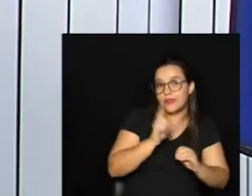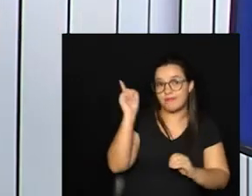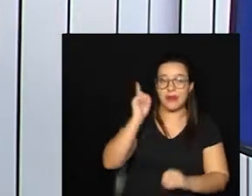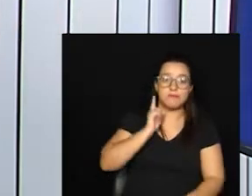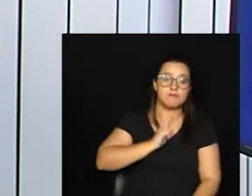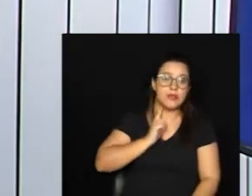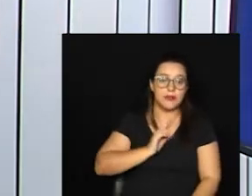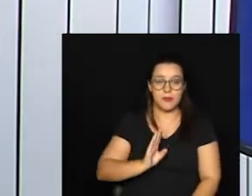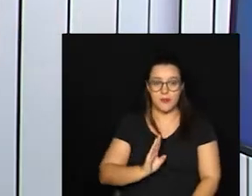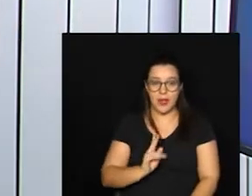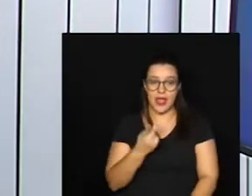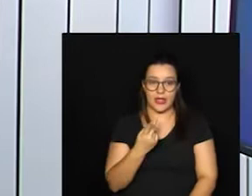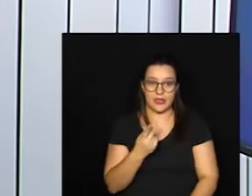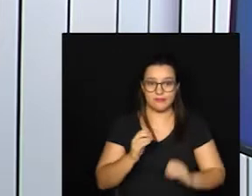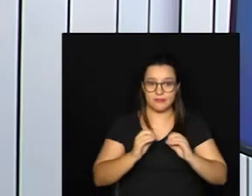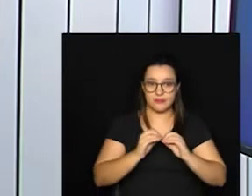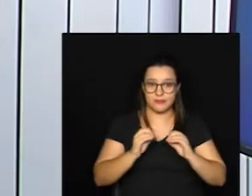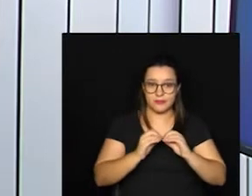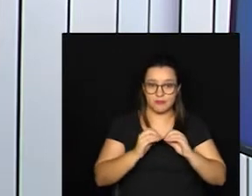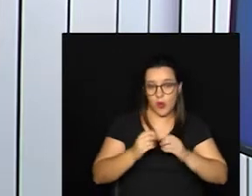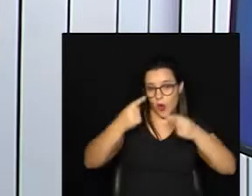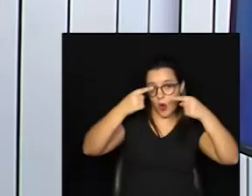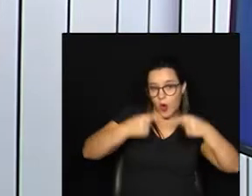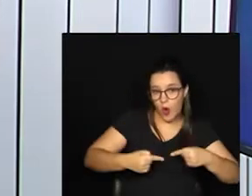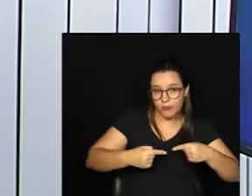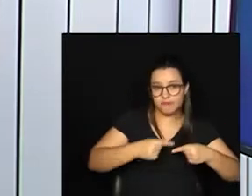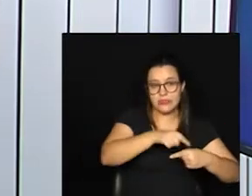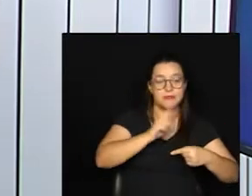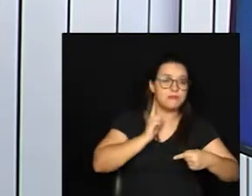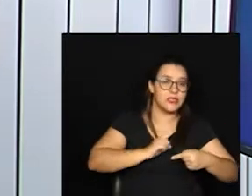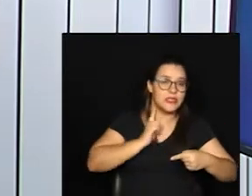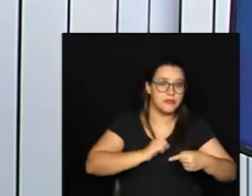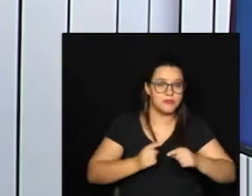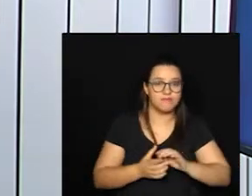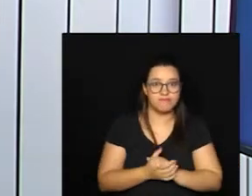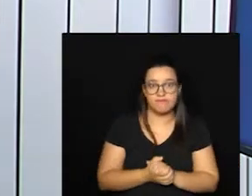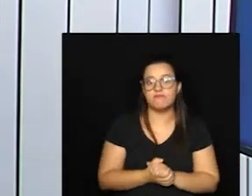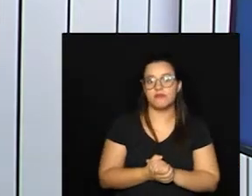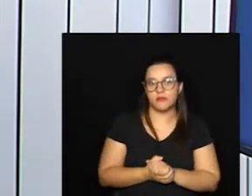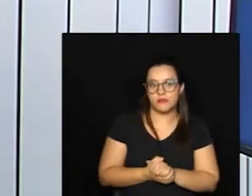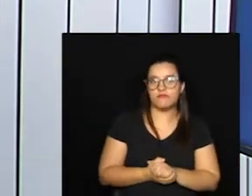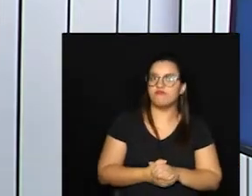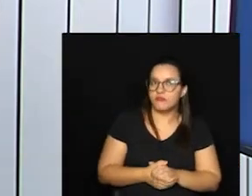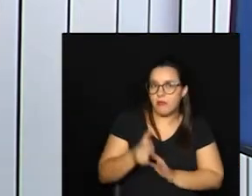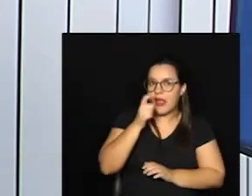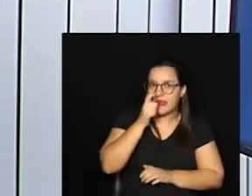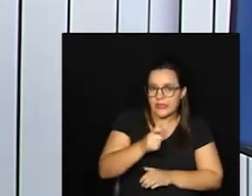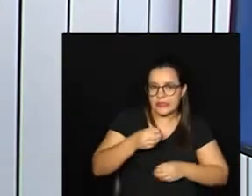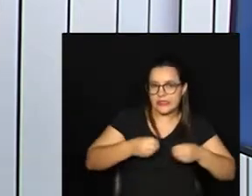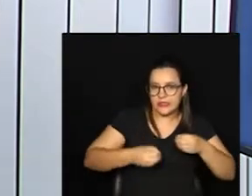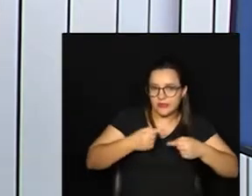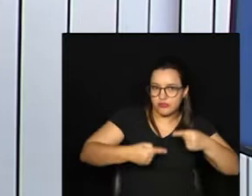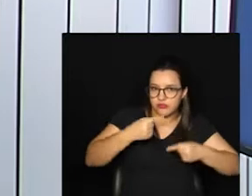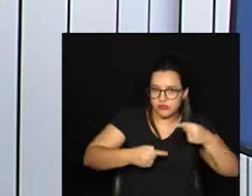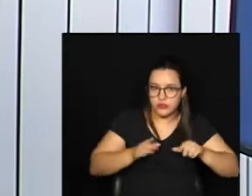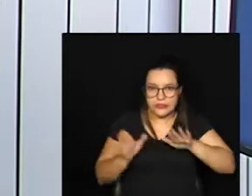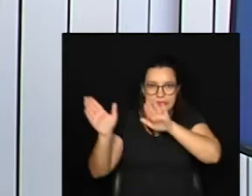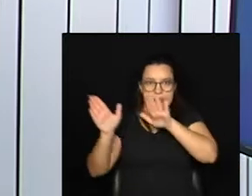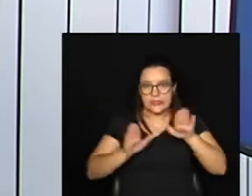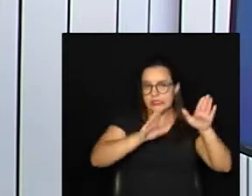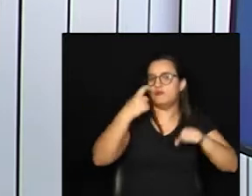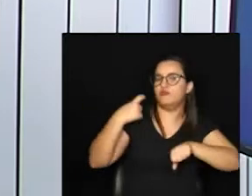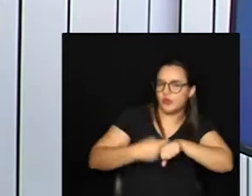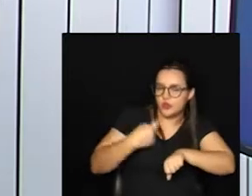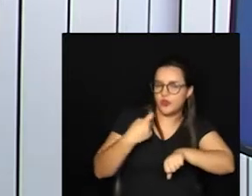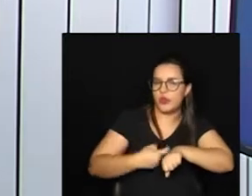Horizonte, 0-0 diante do América Mineiro. Então, foi um duelo interessante que o goleiro bugrino fechou o gol.